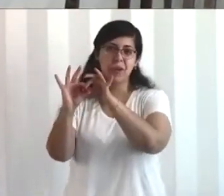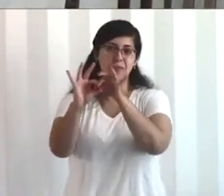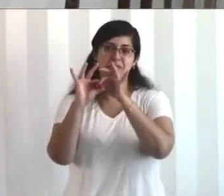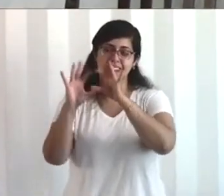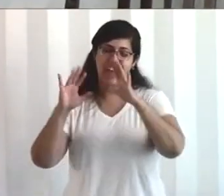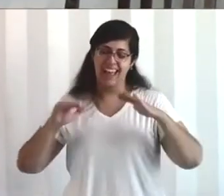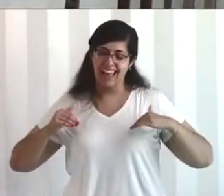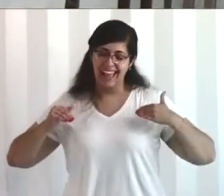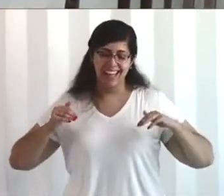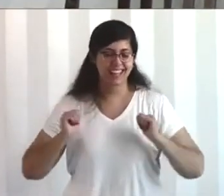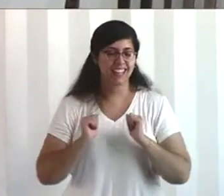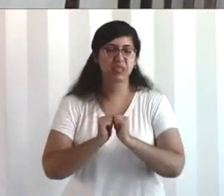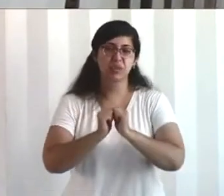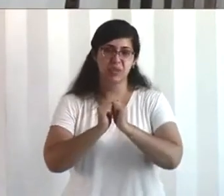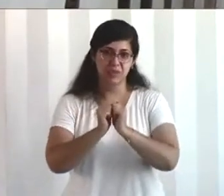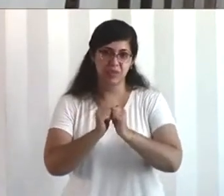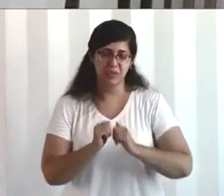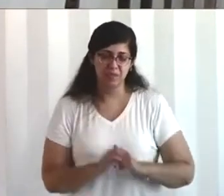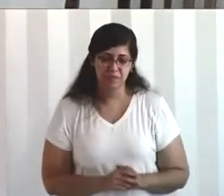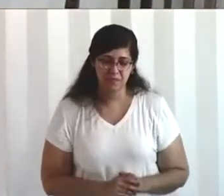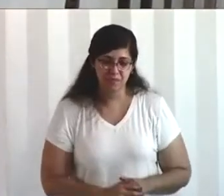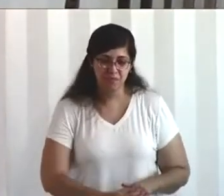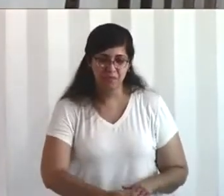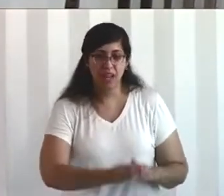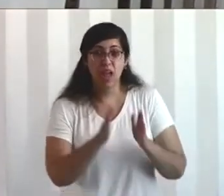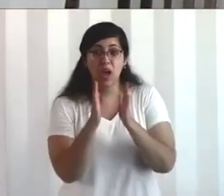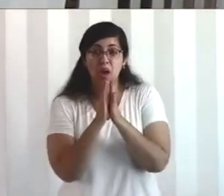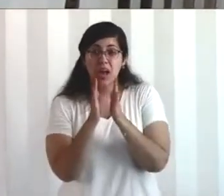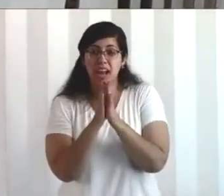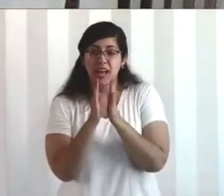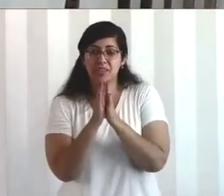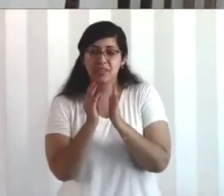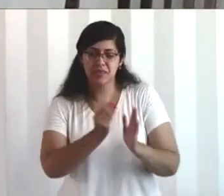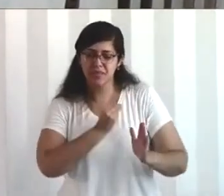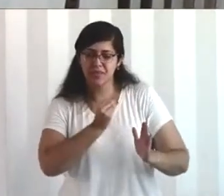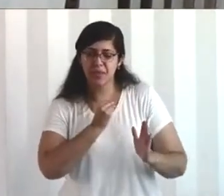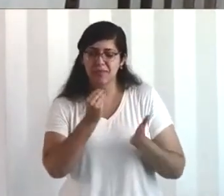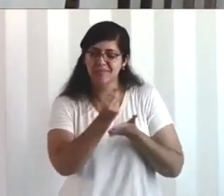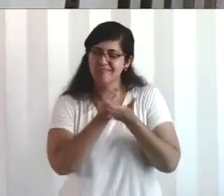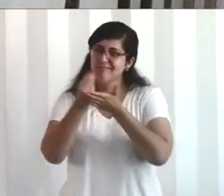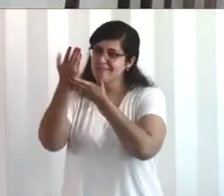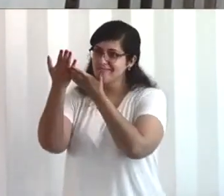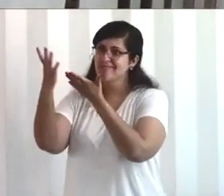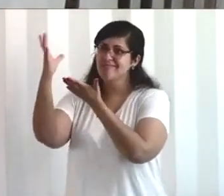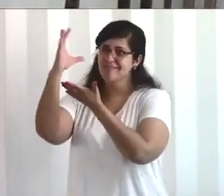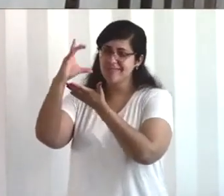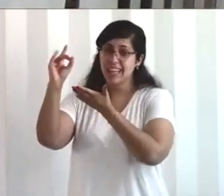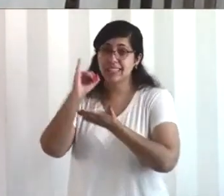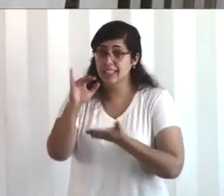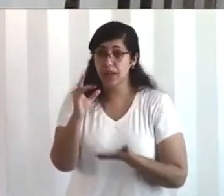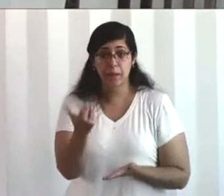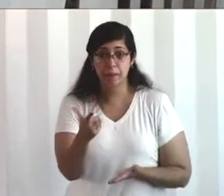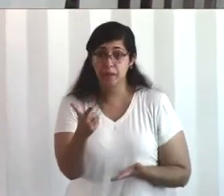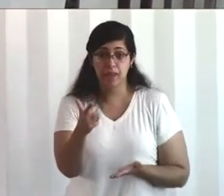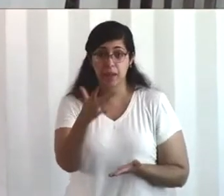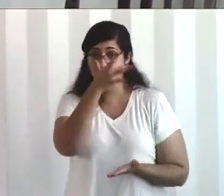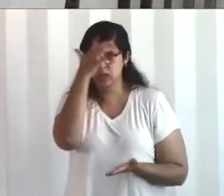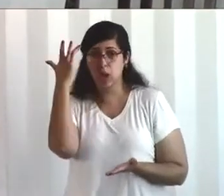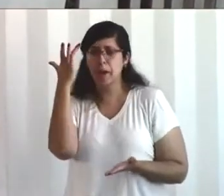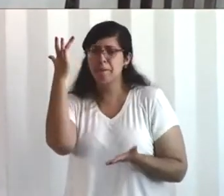juntos. Oremos para que vivamos em consagração. Se houver alguém entre nós que não esteja vivendo em consagração ao